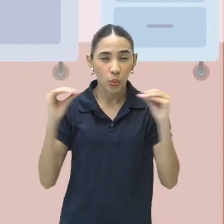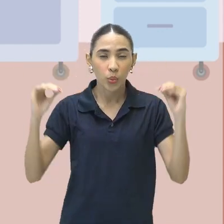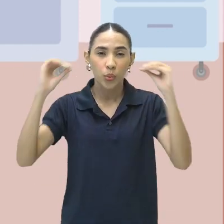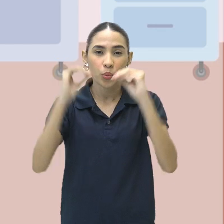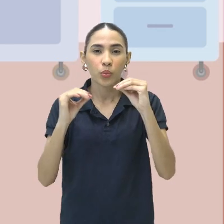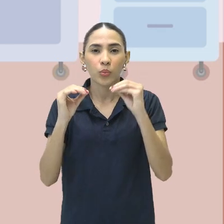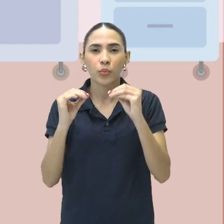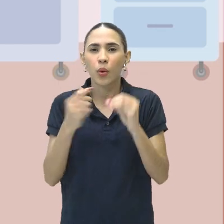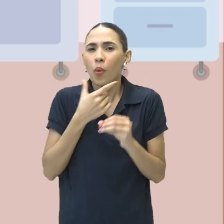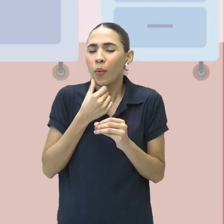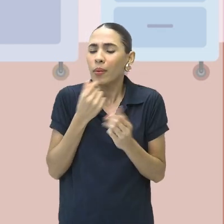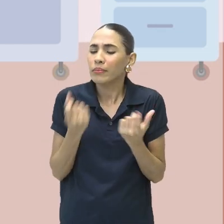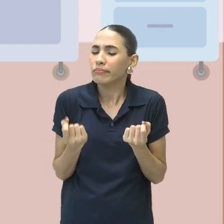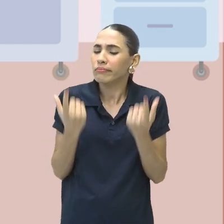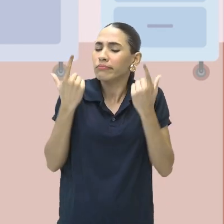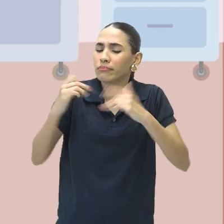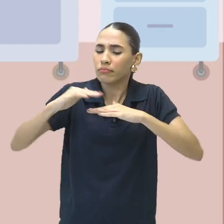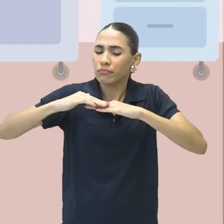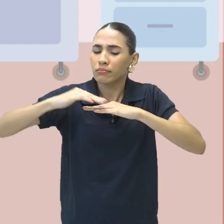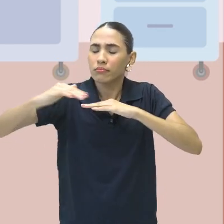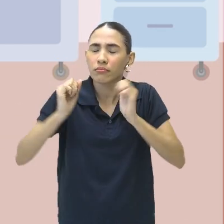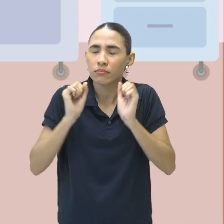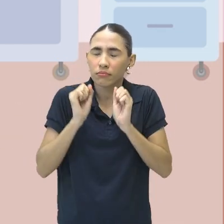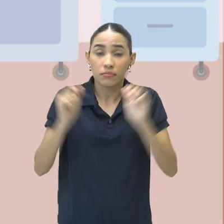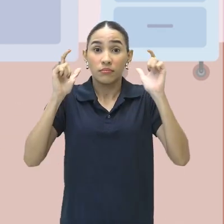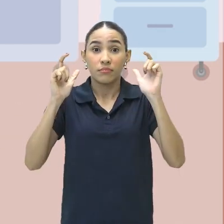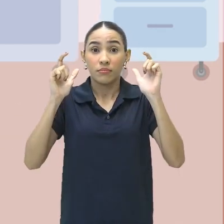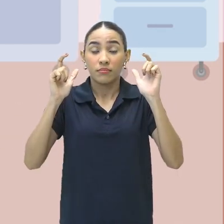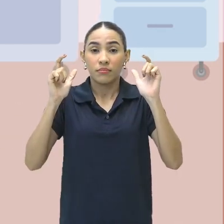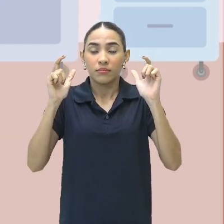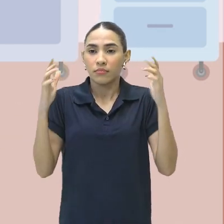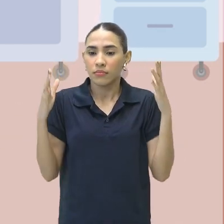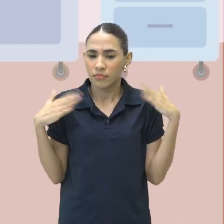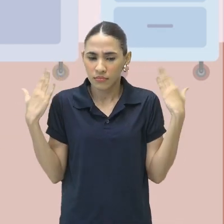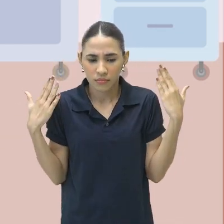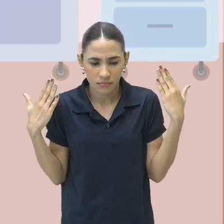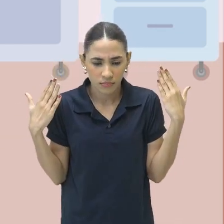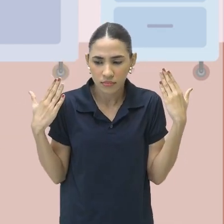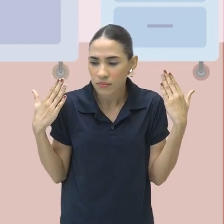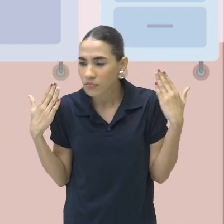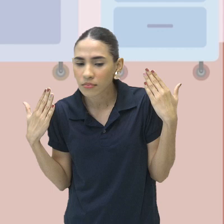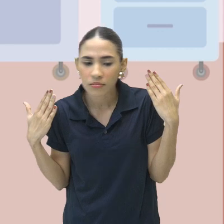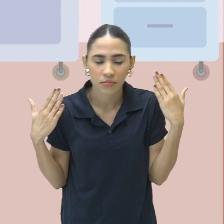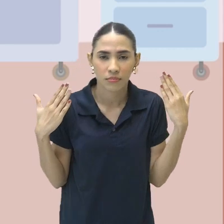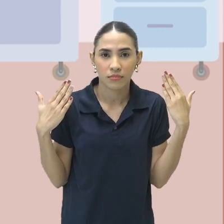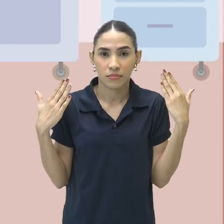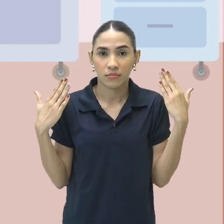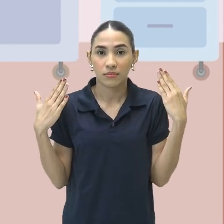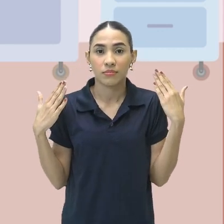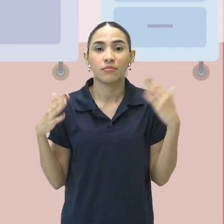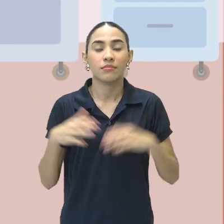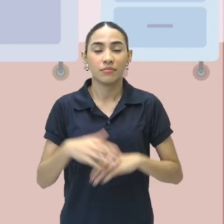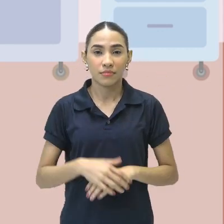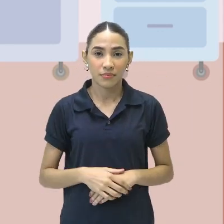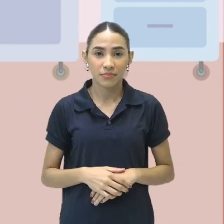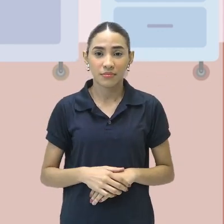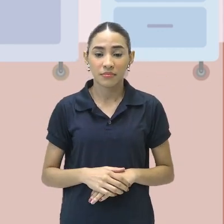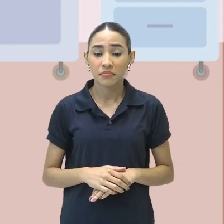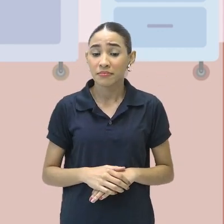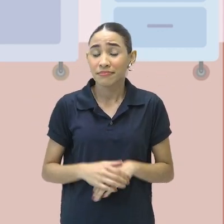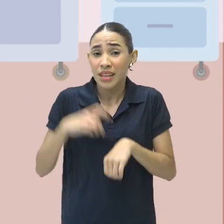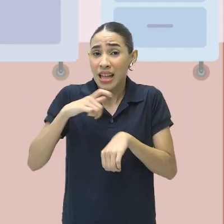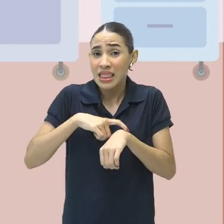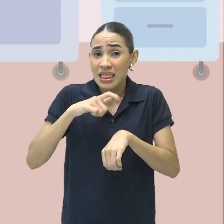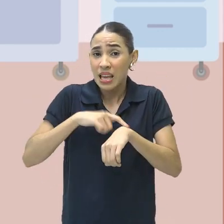marido, estranhando a cama dura, acordou e, espantado, olhou em volta. Não teve tempo